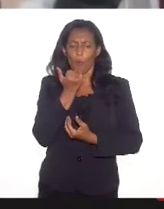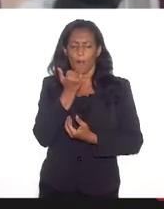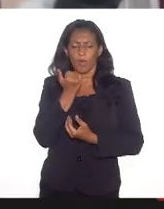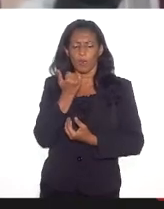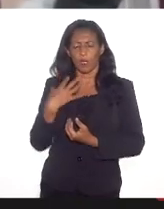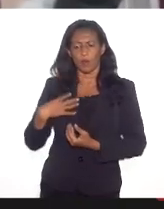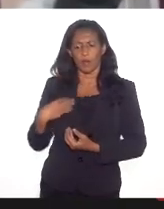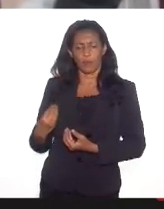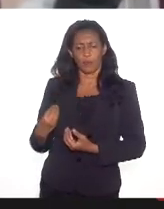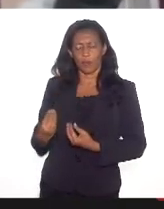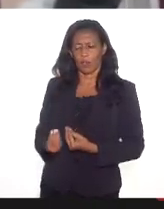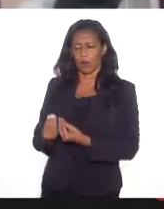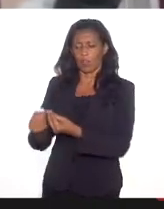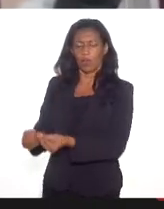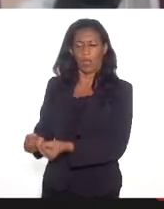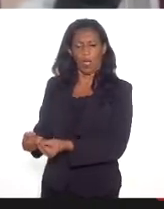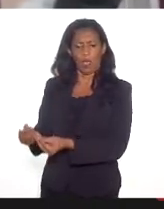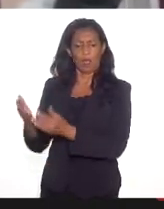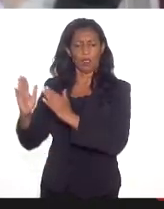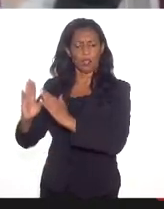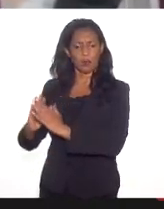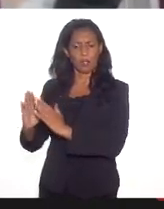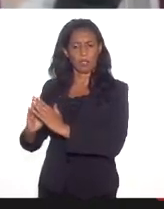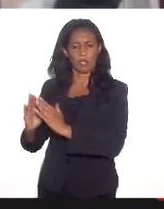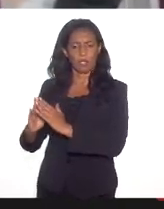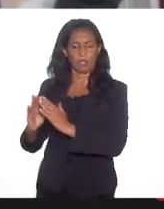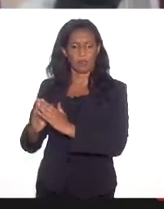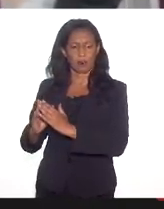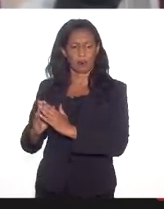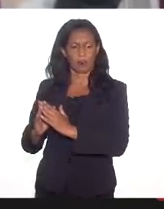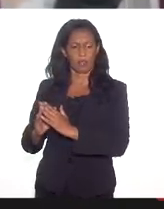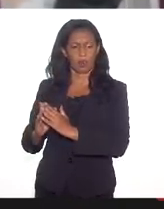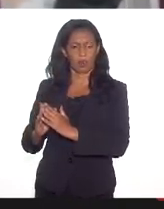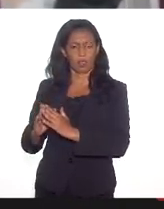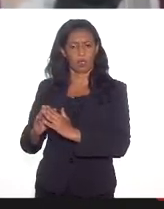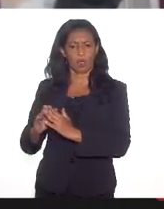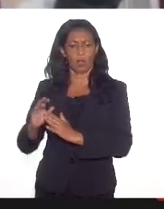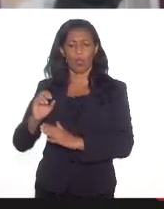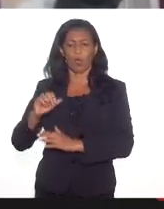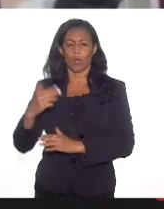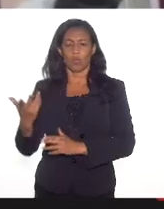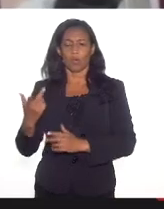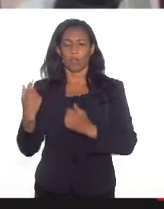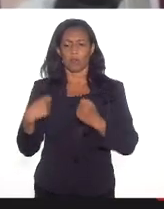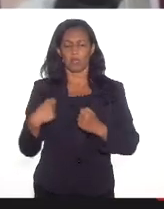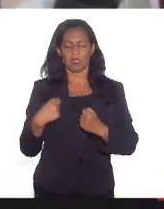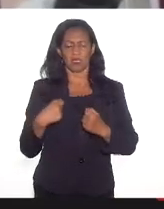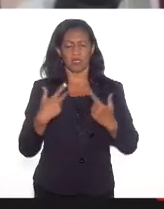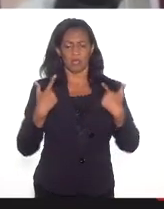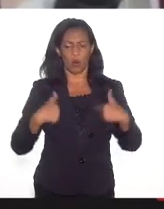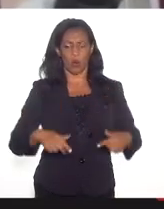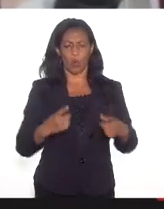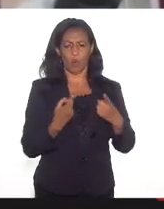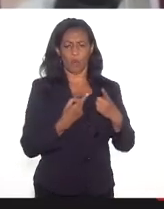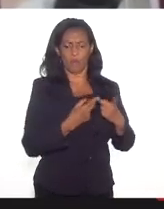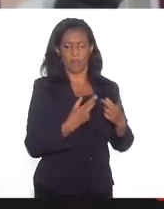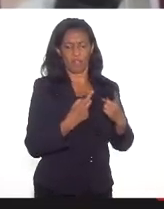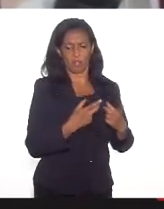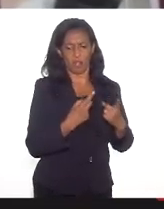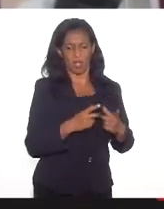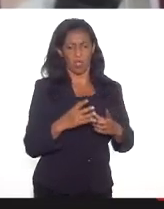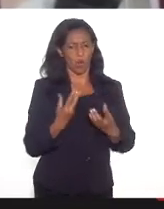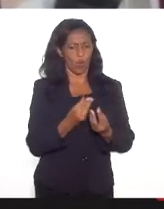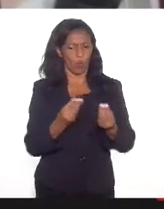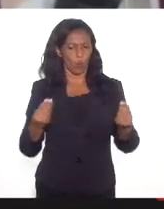crianças para as favores resolve vender o seu corpo ou para aquele jovem como muitos